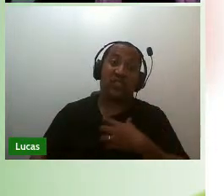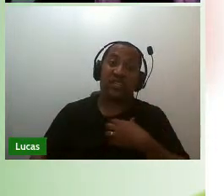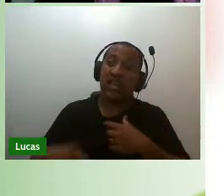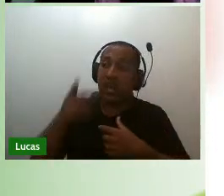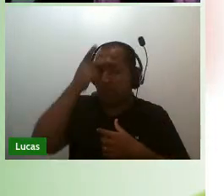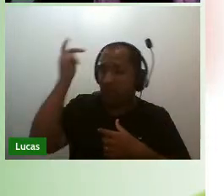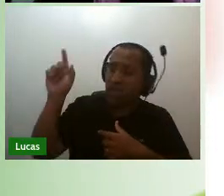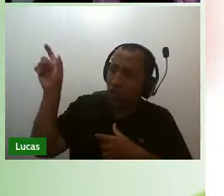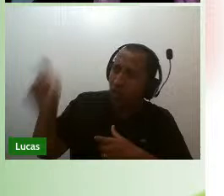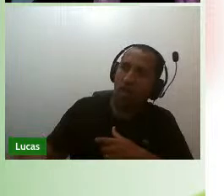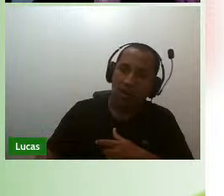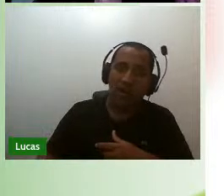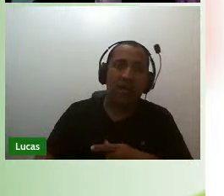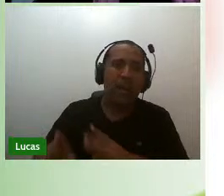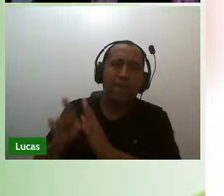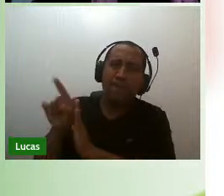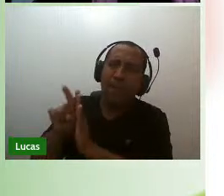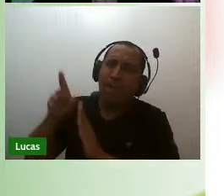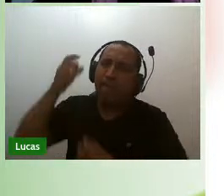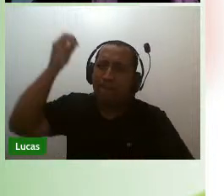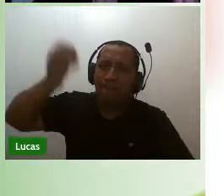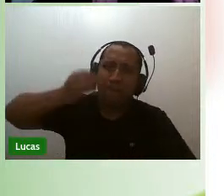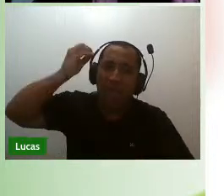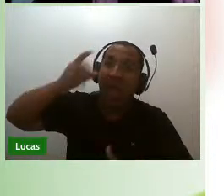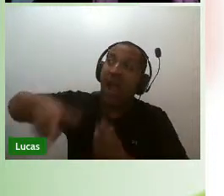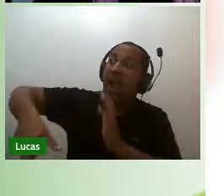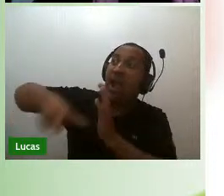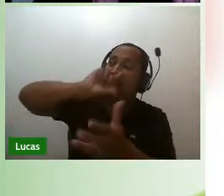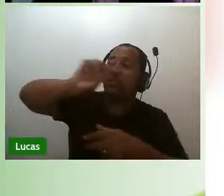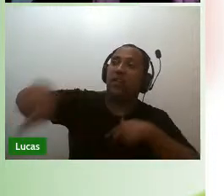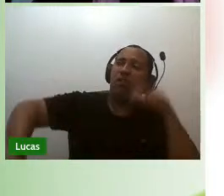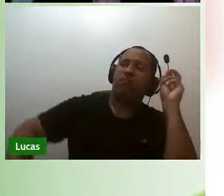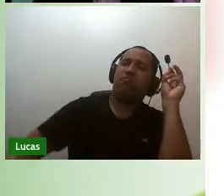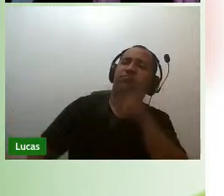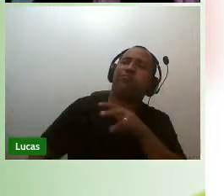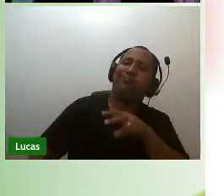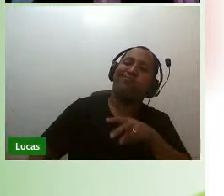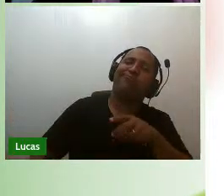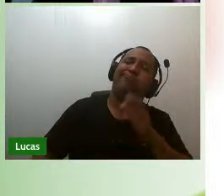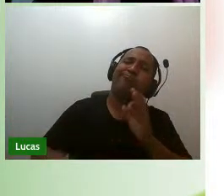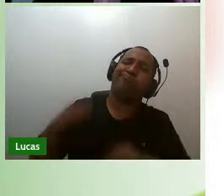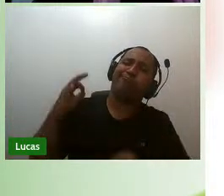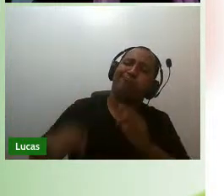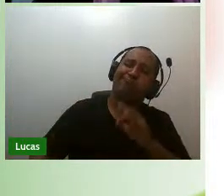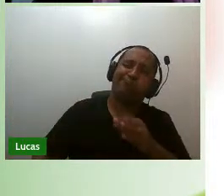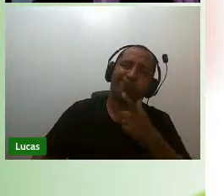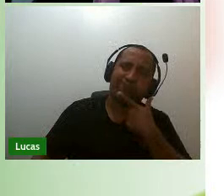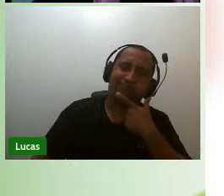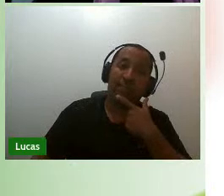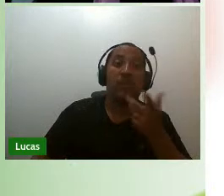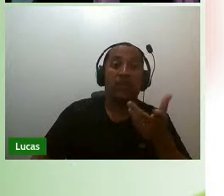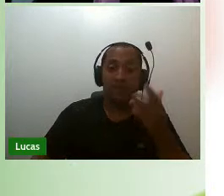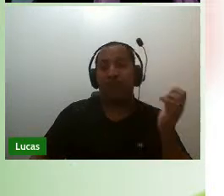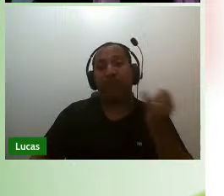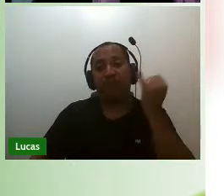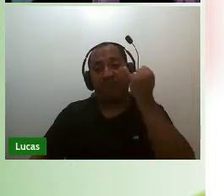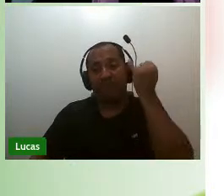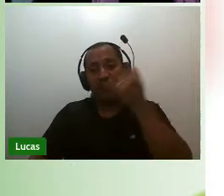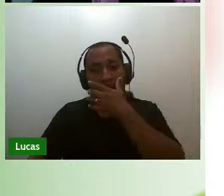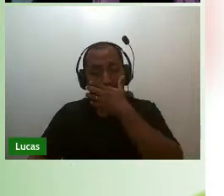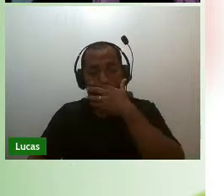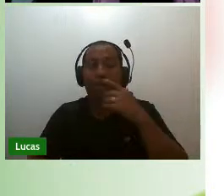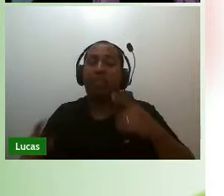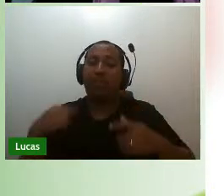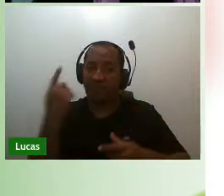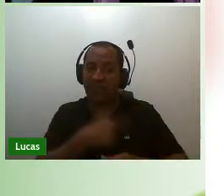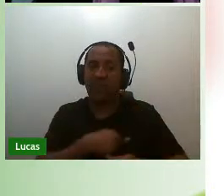reações ou julgar experiências que a gente não vivenciou. Então, eu acho que esse é um primeiro elemento importante para que a gente possa iniciar